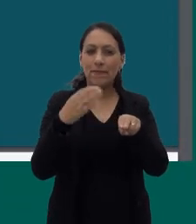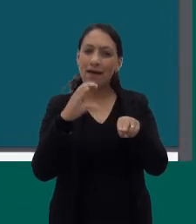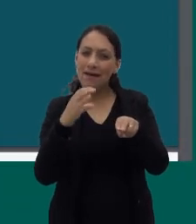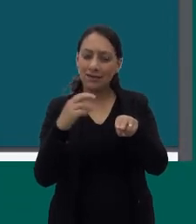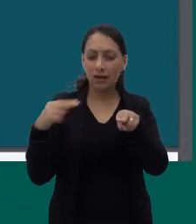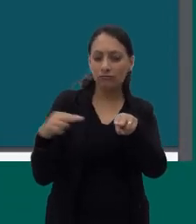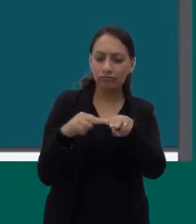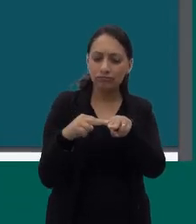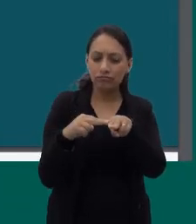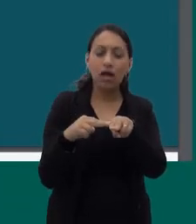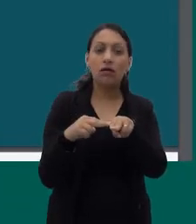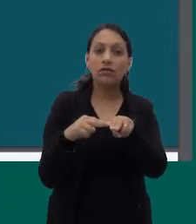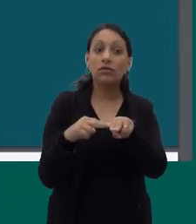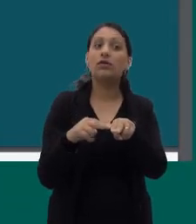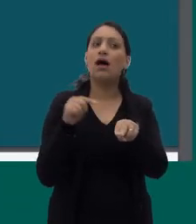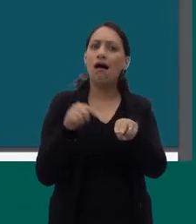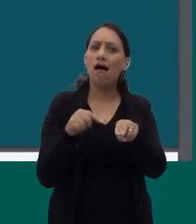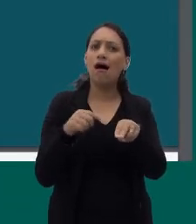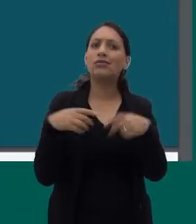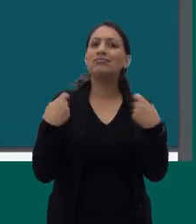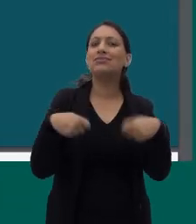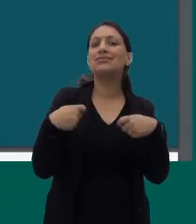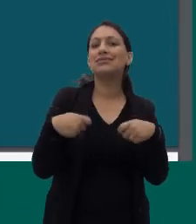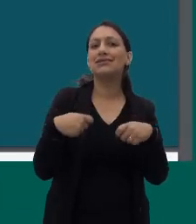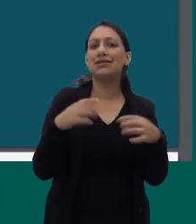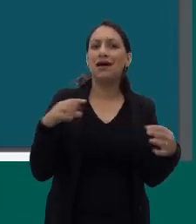alguma necessidade naquele momento.